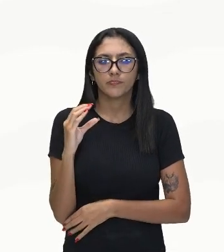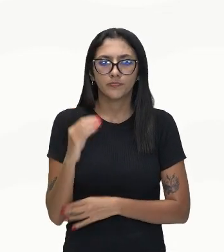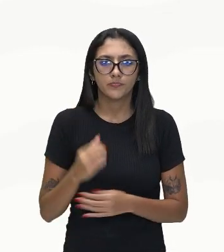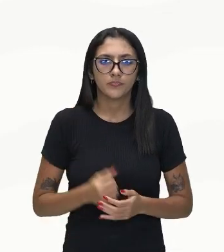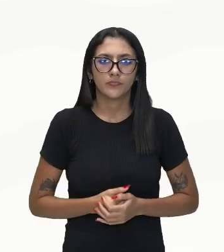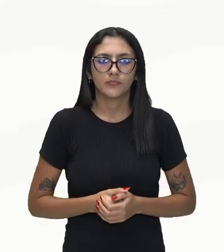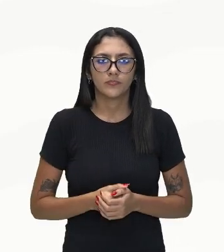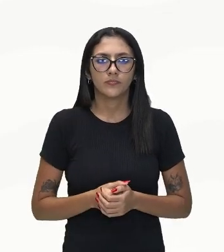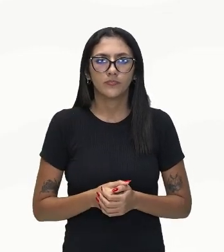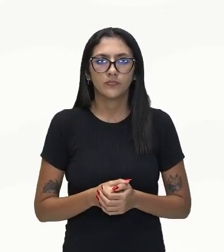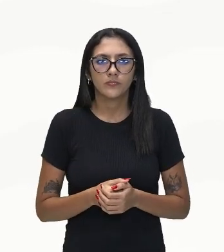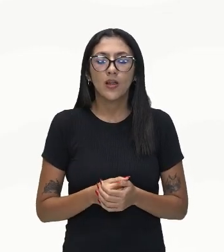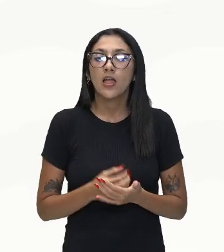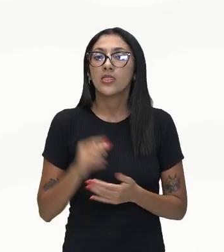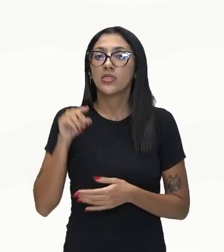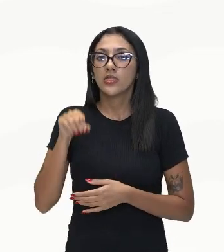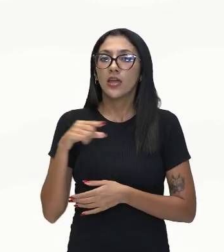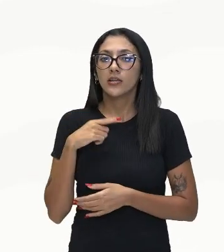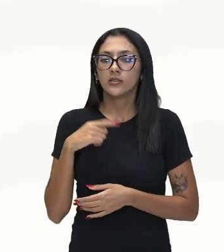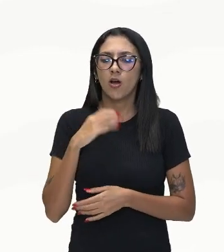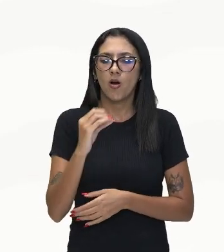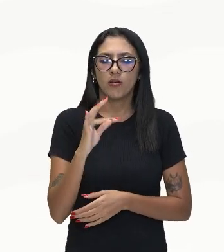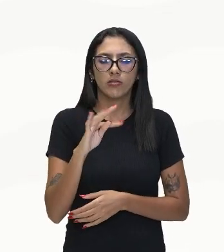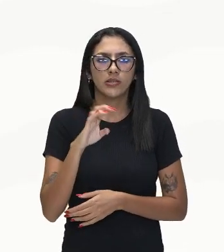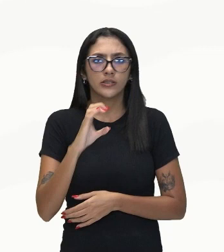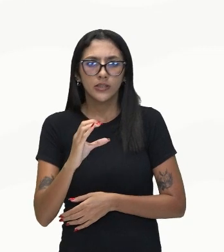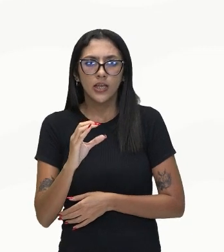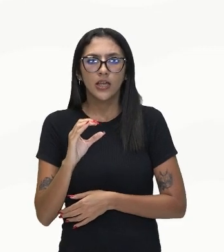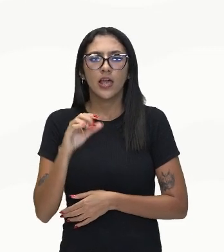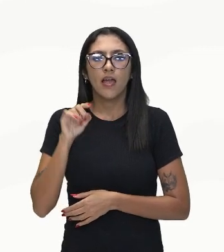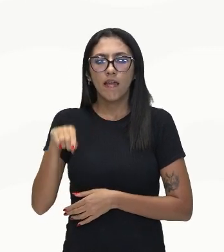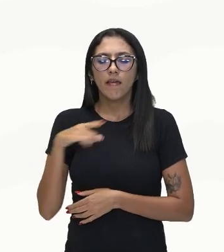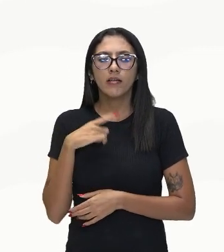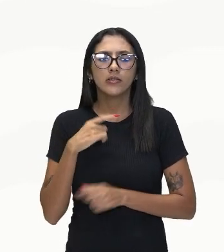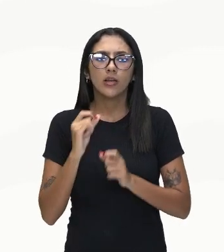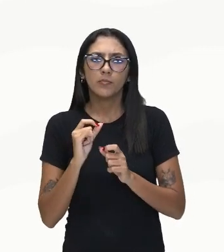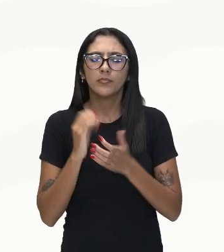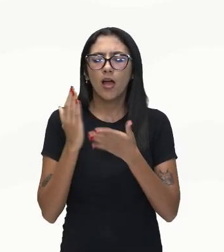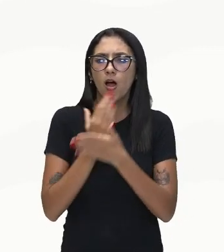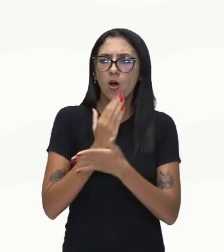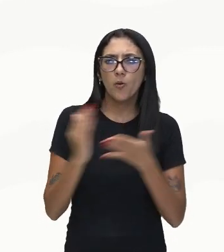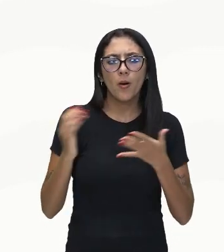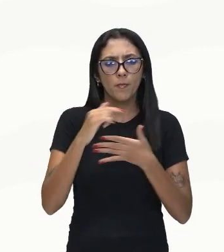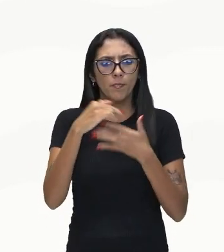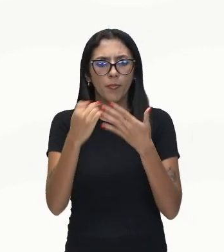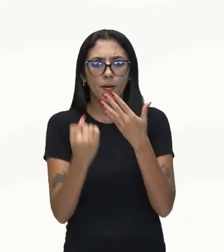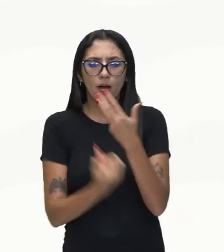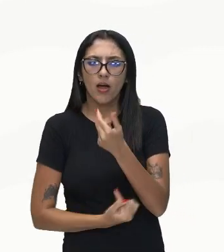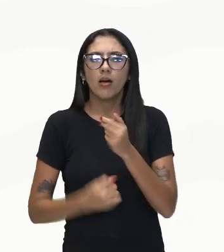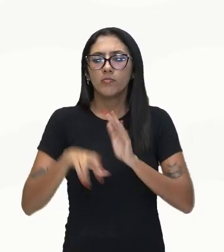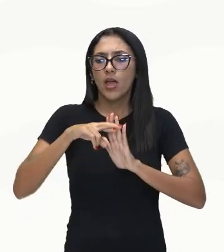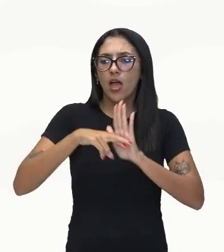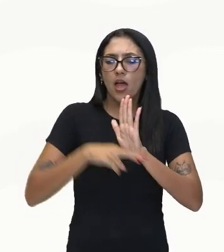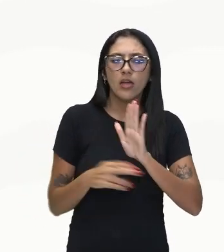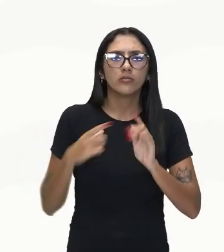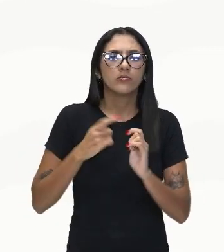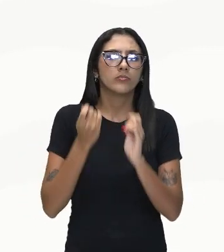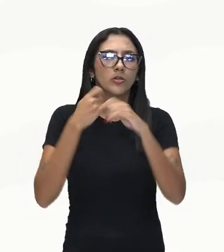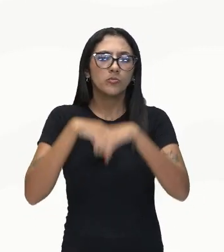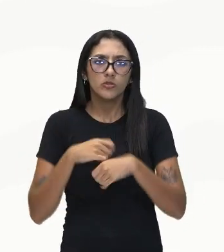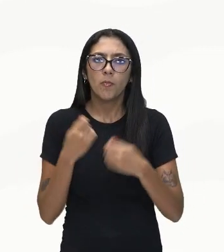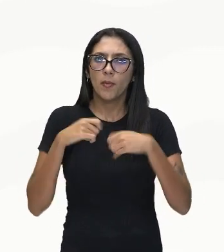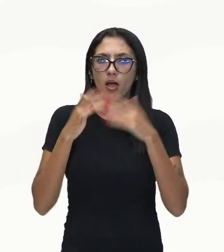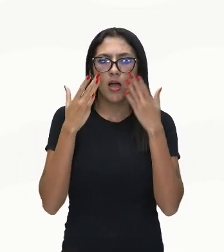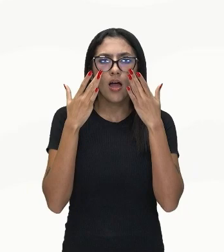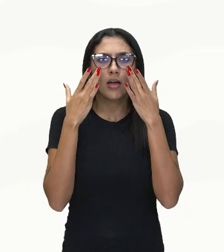aonde nós vamos ter ali, professor, definido alguns princípios que vão nortear aí